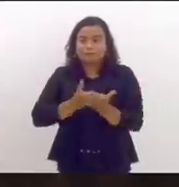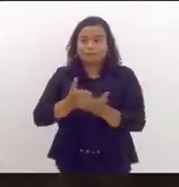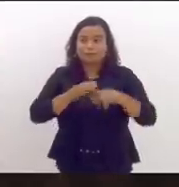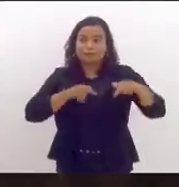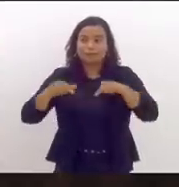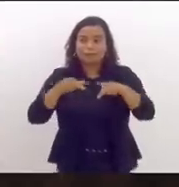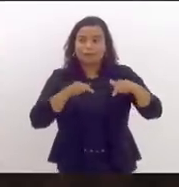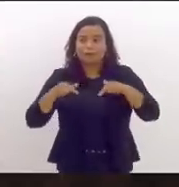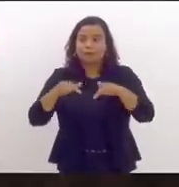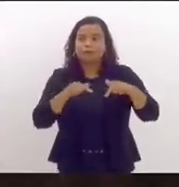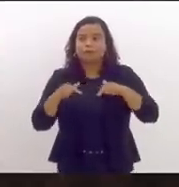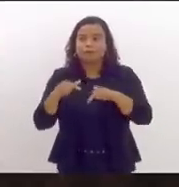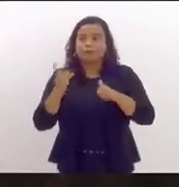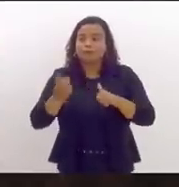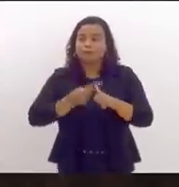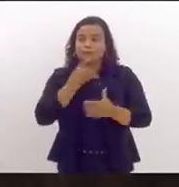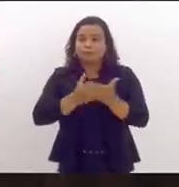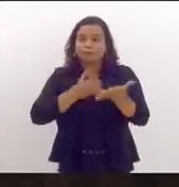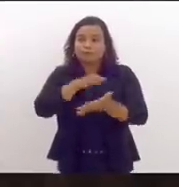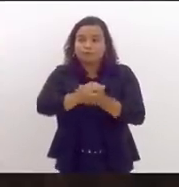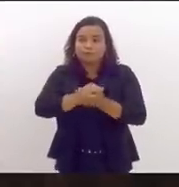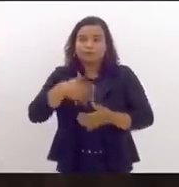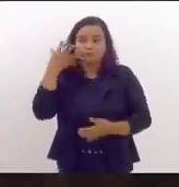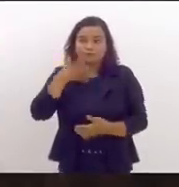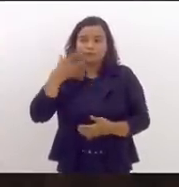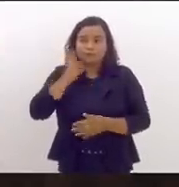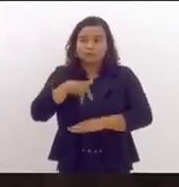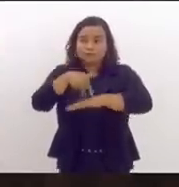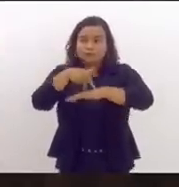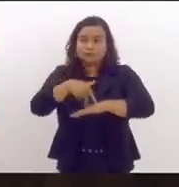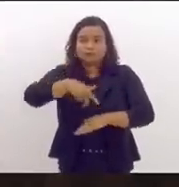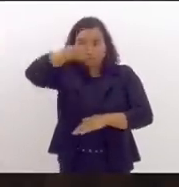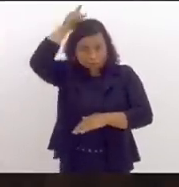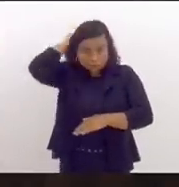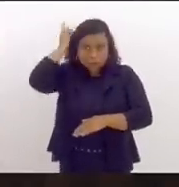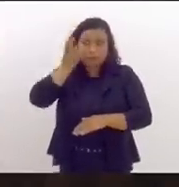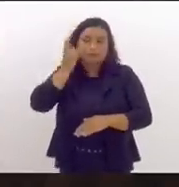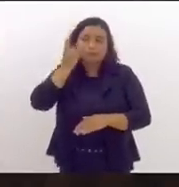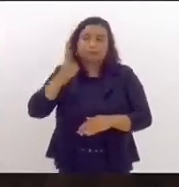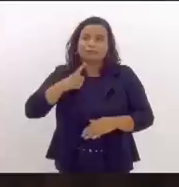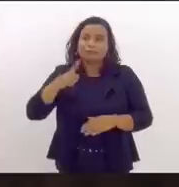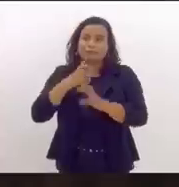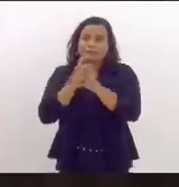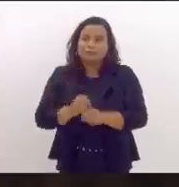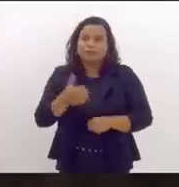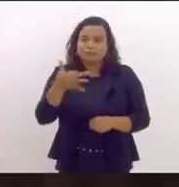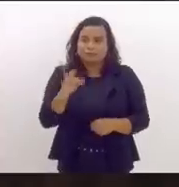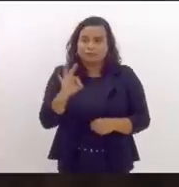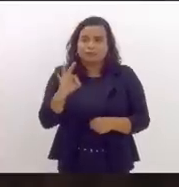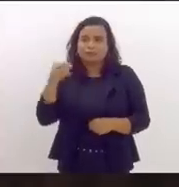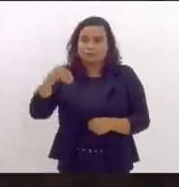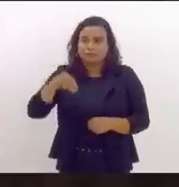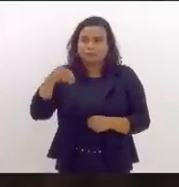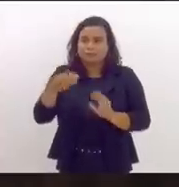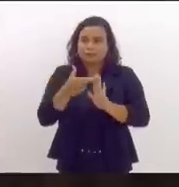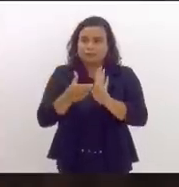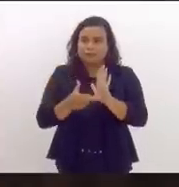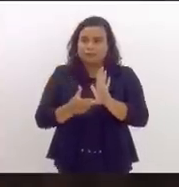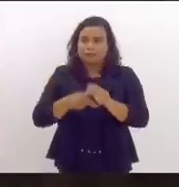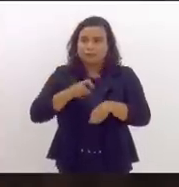seu expediente Inicial com primeiro orador escrito nova Deputado Luiz Paulo celense no tempo rede